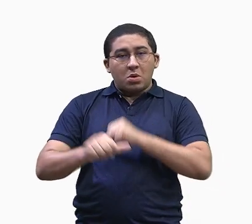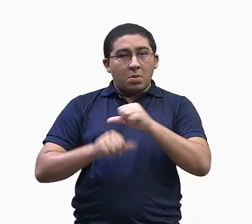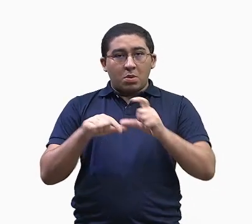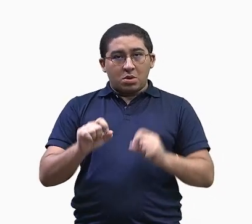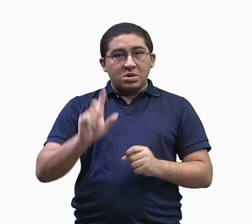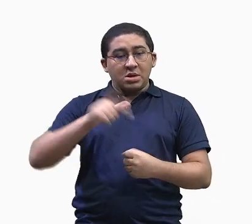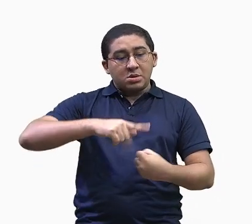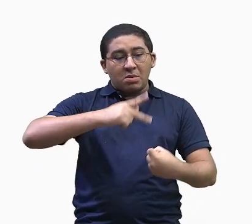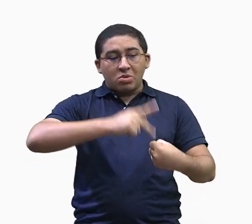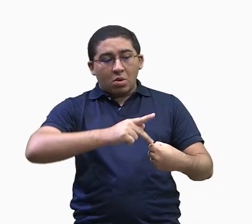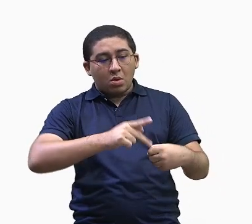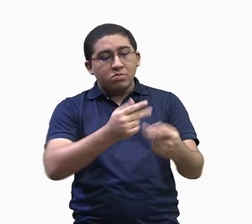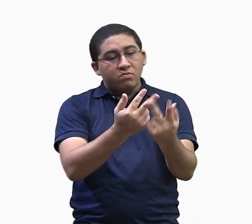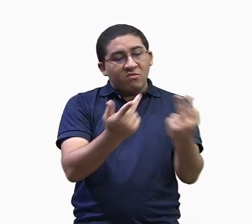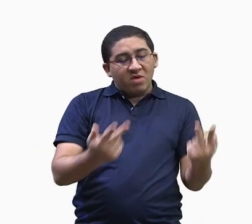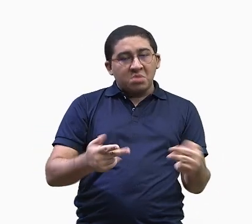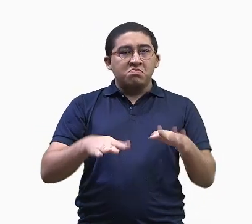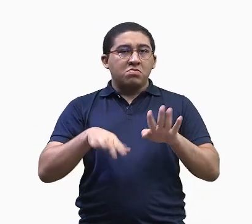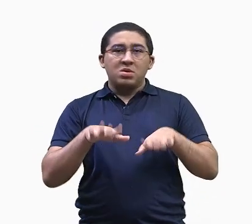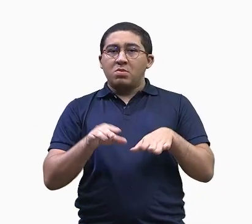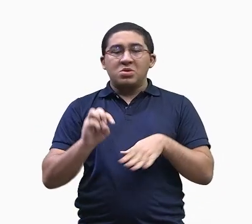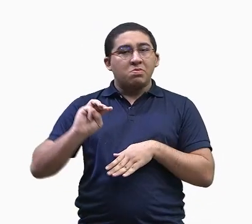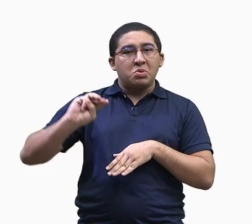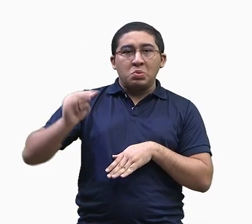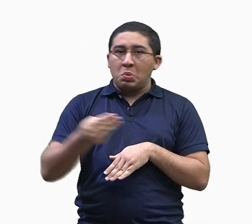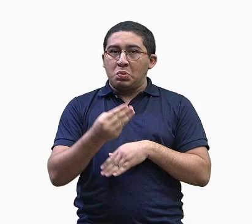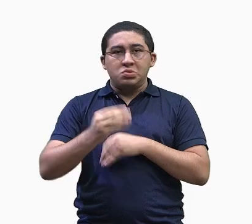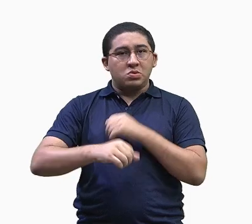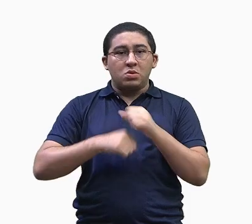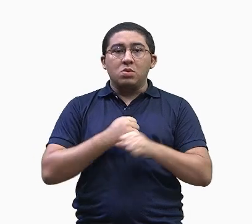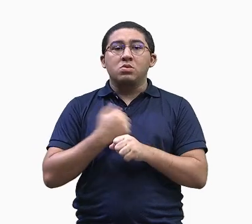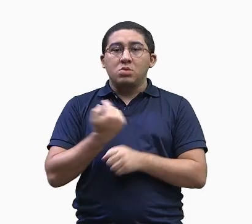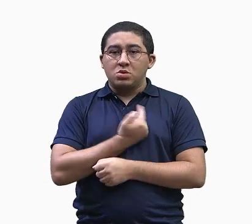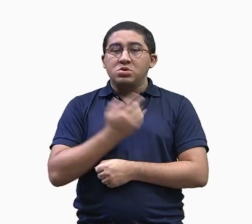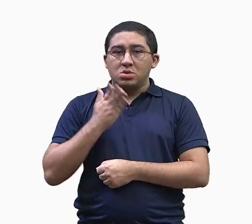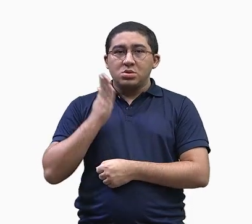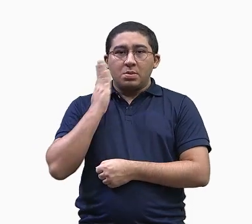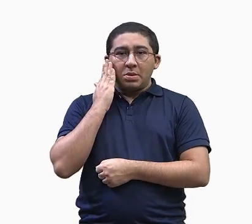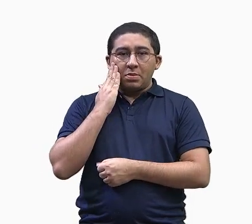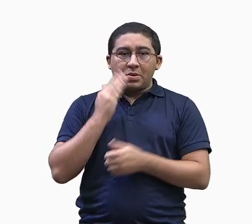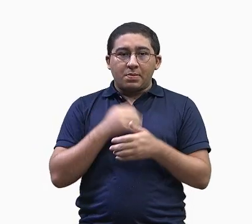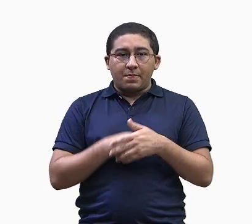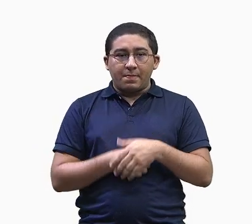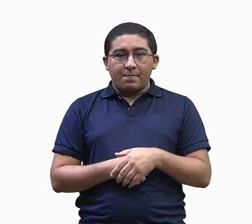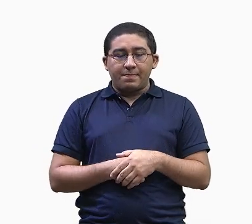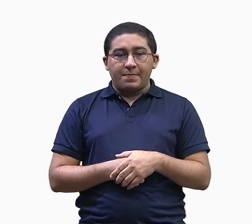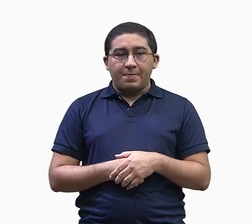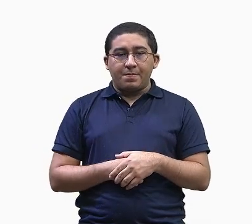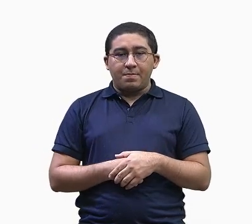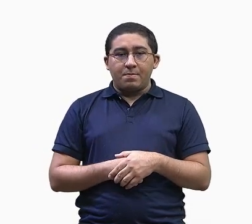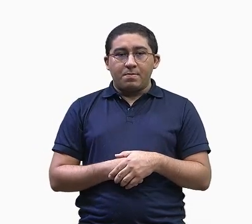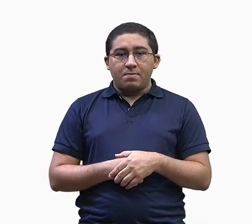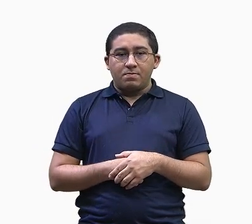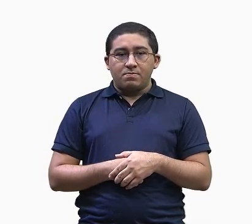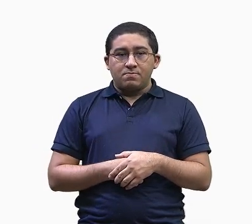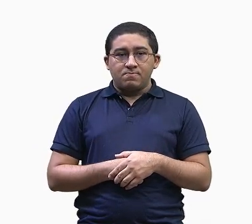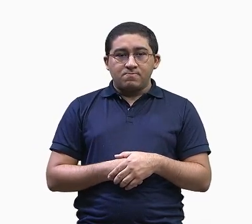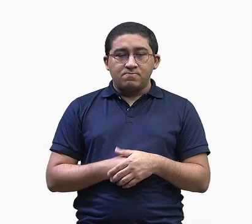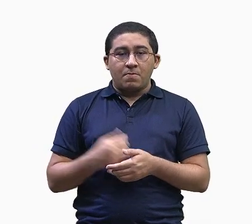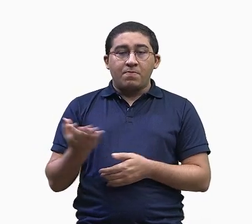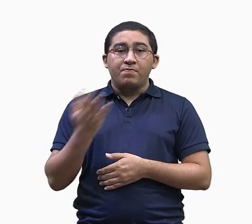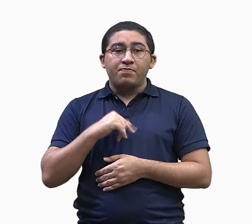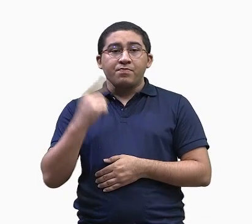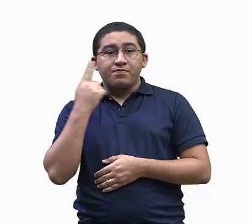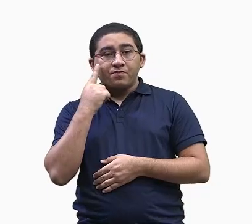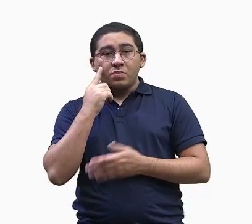numa escala aí mais ou menos de milhões de anos, né, como nós verificamos. Vamos observar algumas das vantagens e